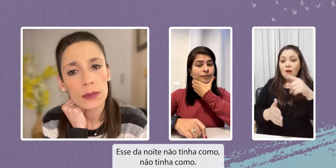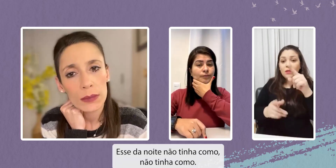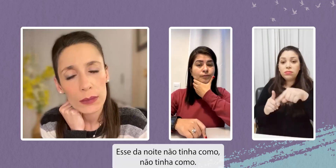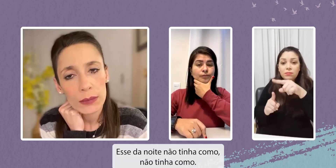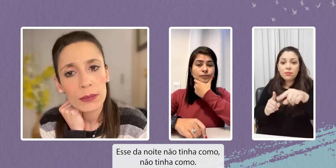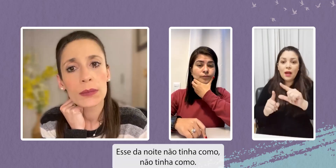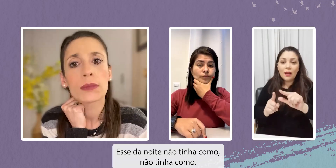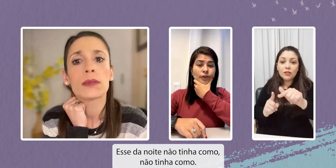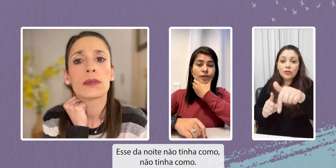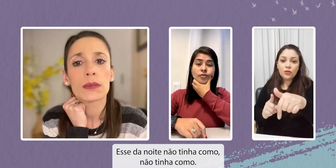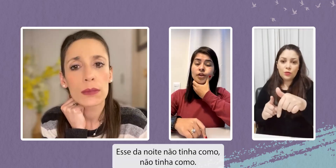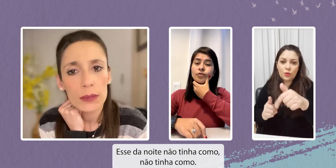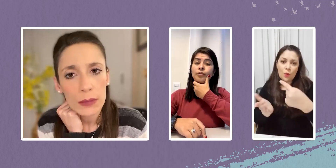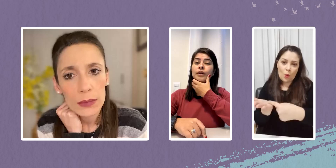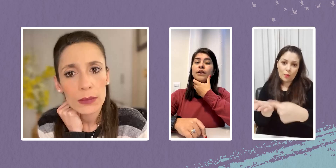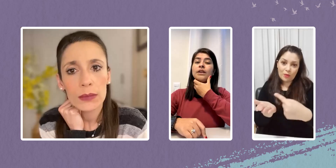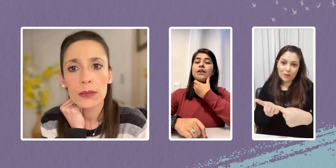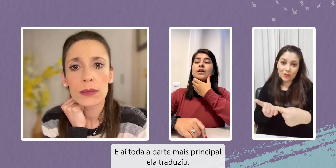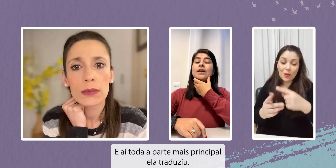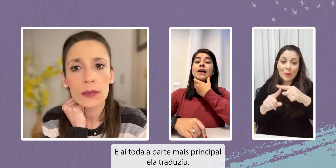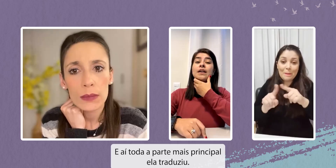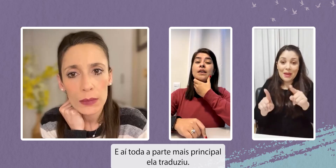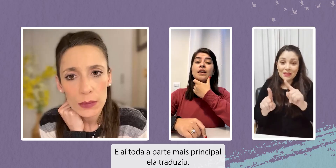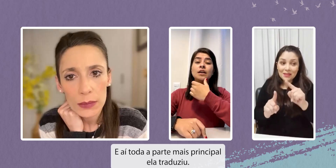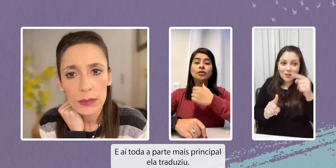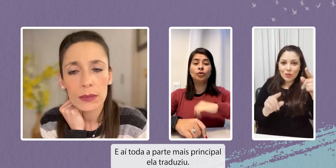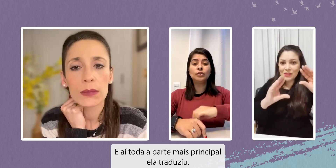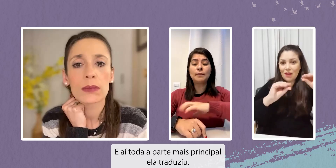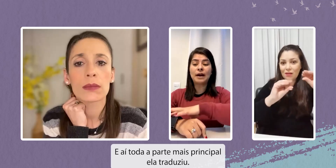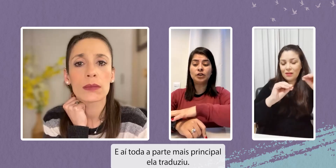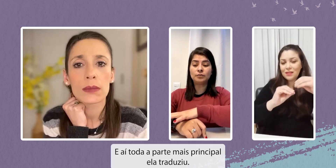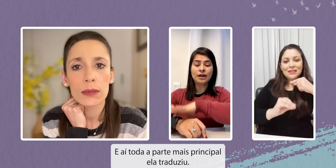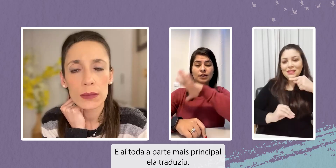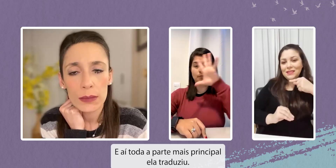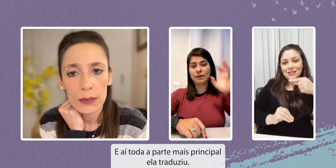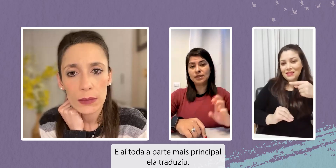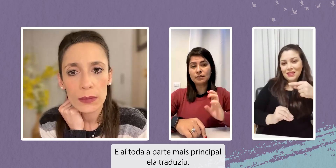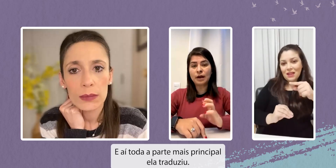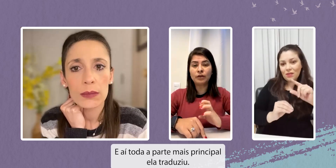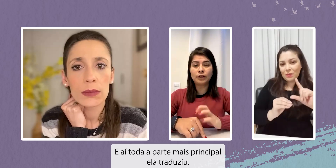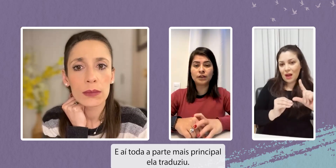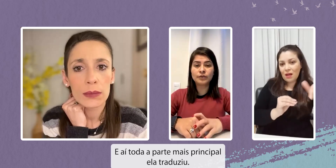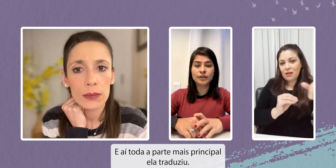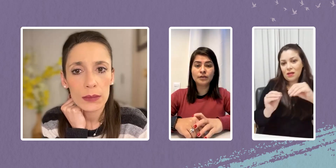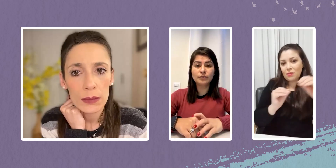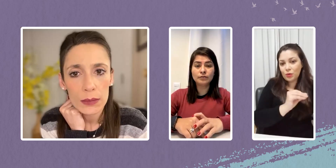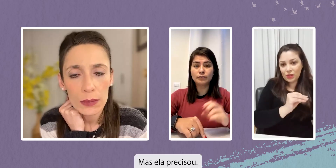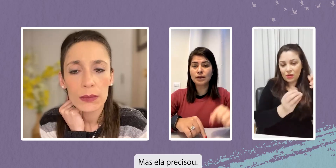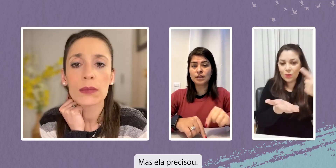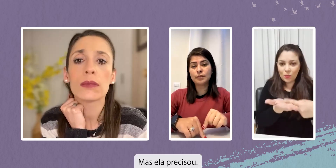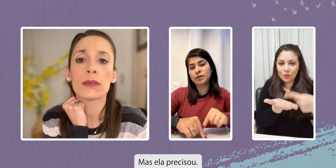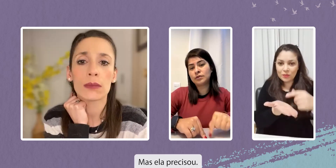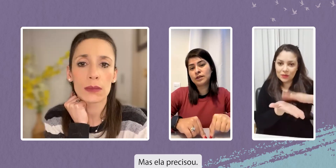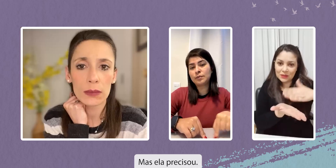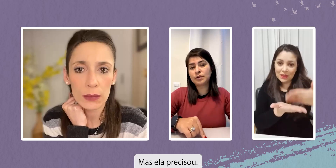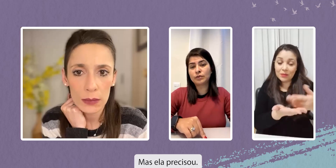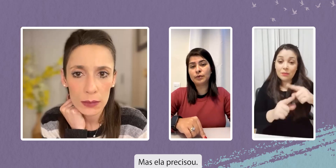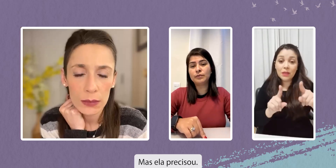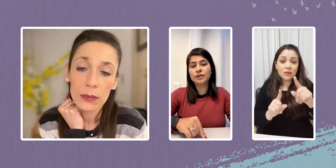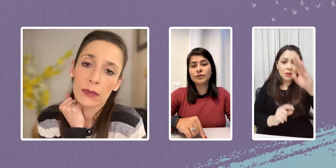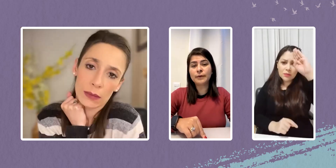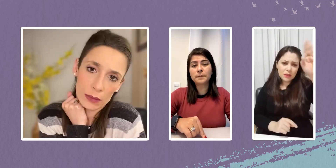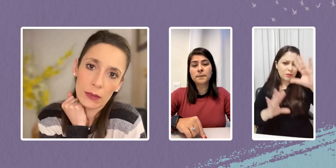como. Não tinha como. E aí, toda a parte mais principal ela traduziu, mas ela precisou